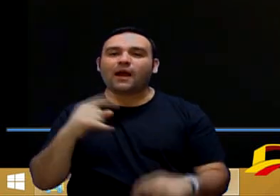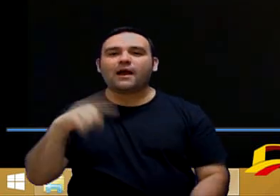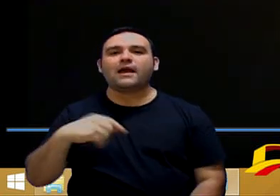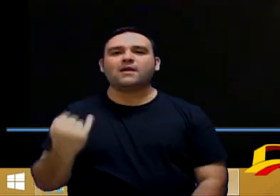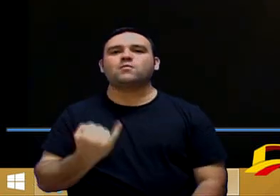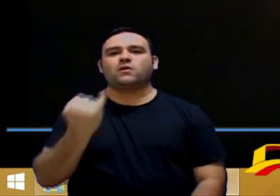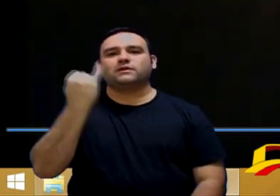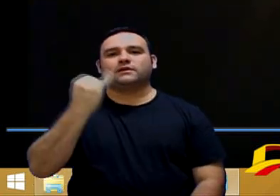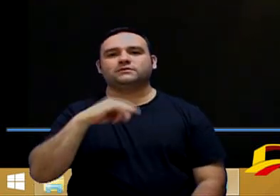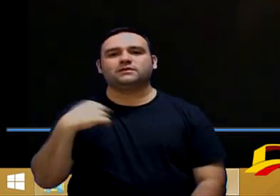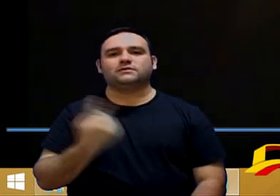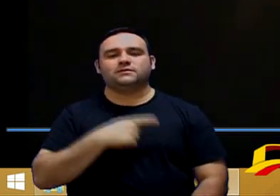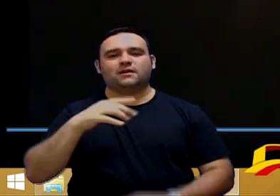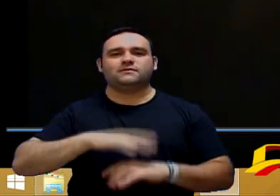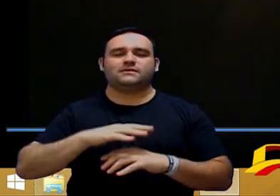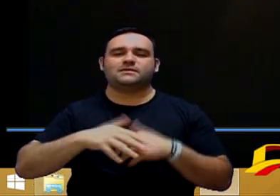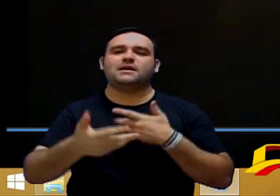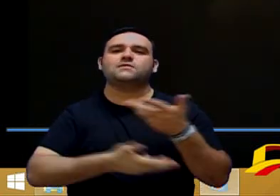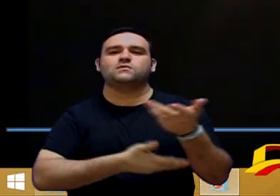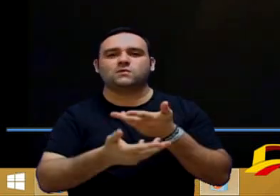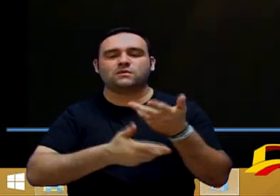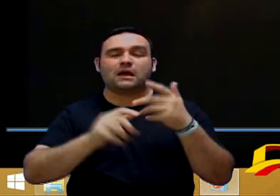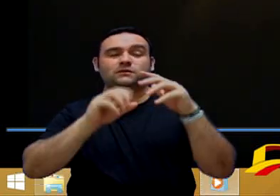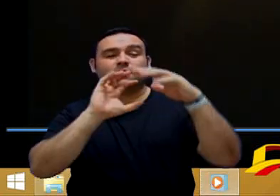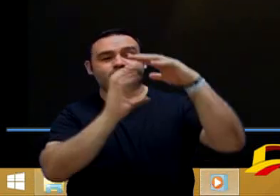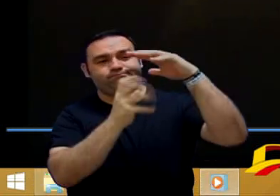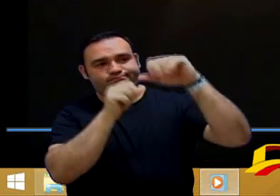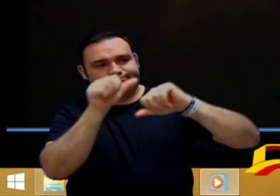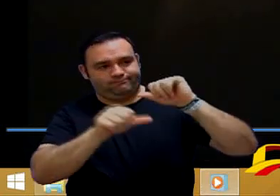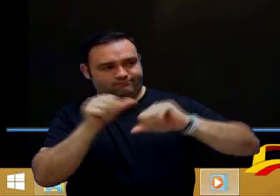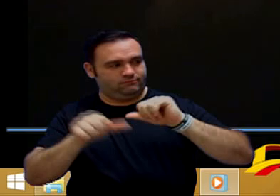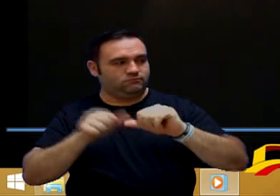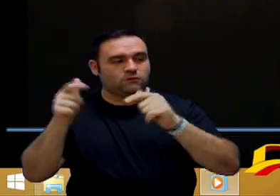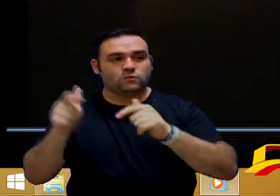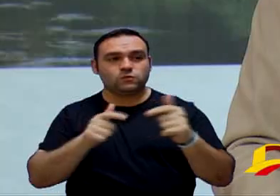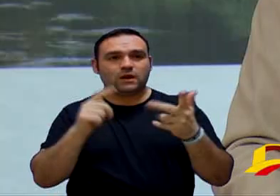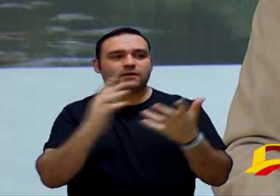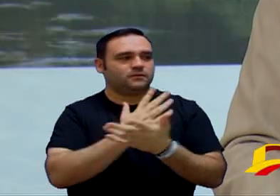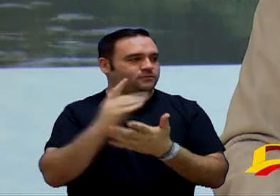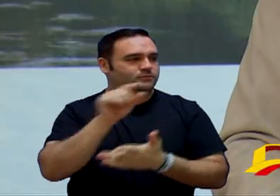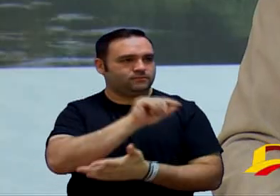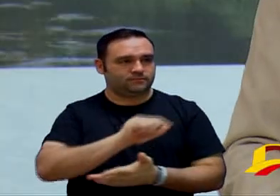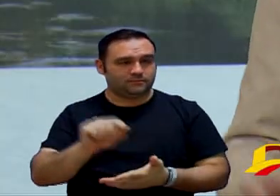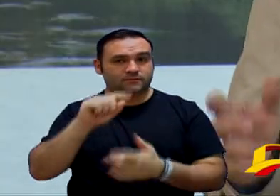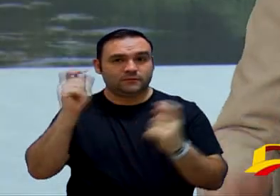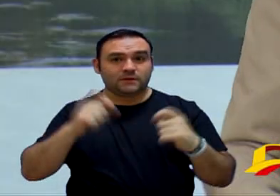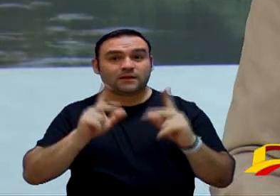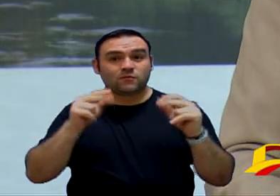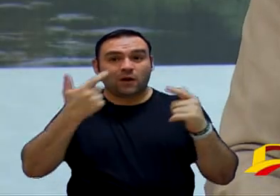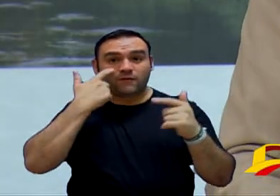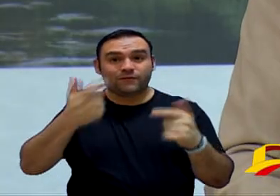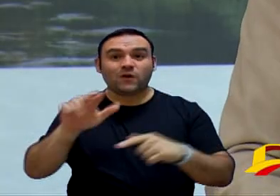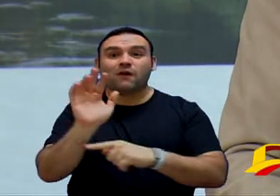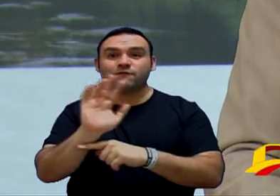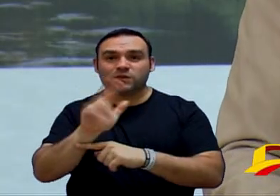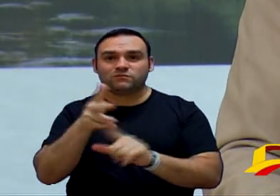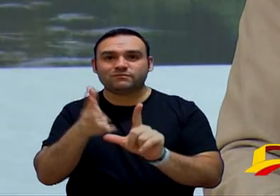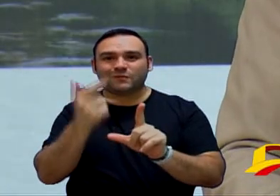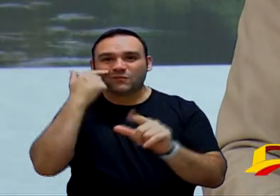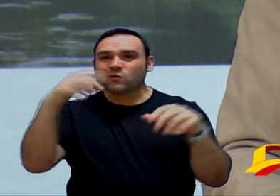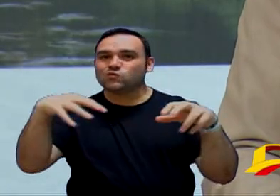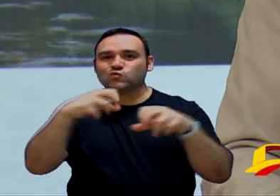a gente tá fazendo essa troca implantação de iluminação em alguns pontos ali como vocês viram na filmagem